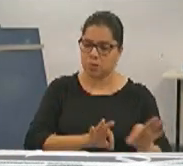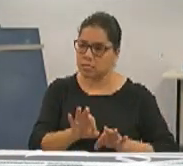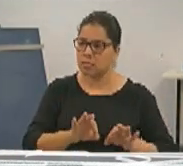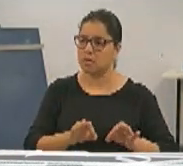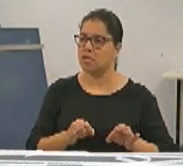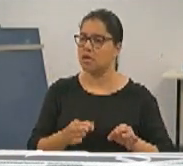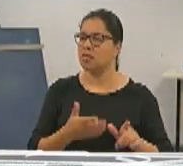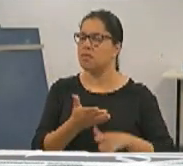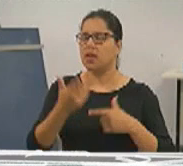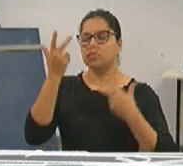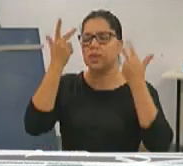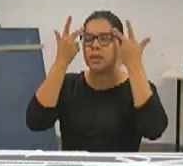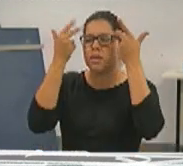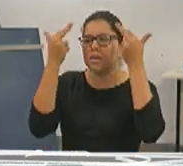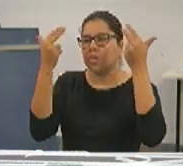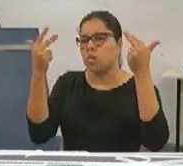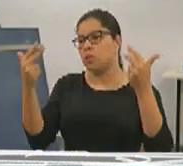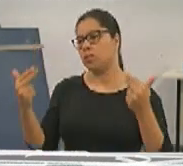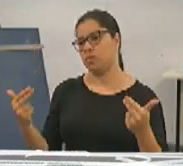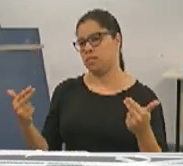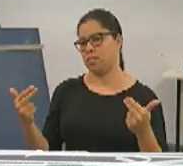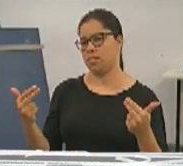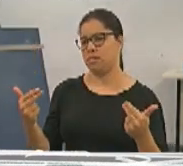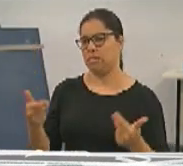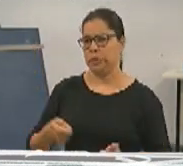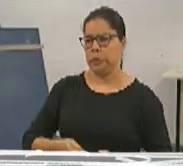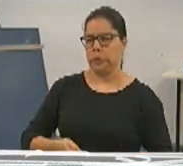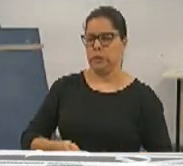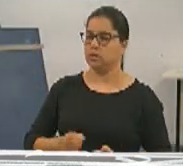muito tranquila, para que